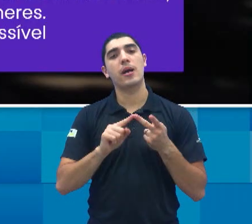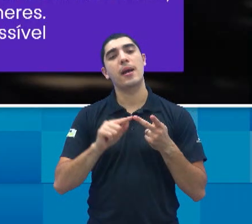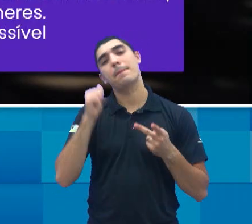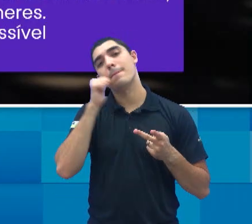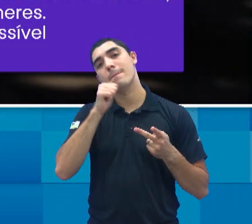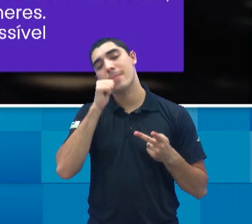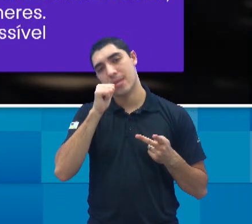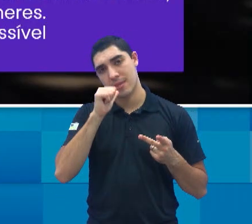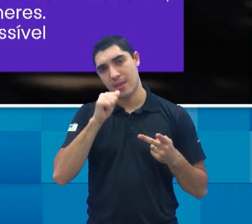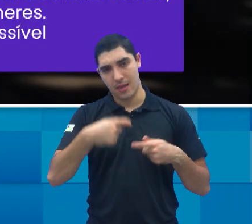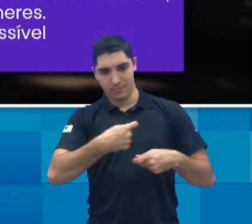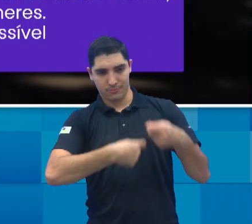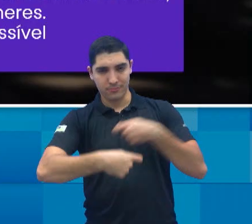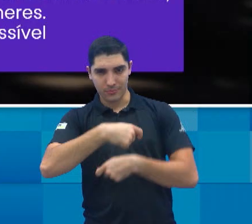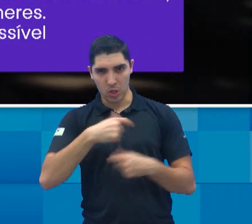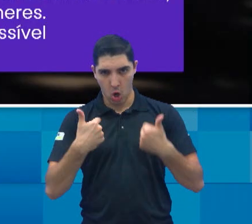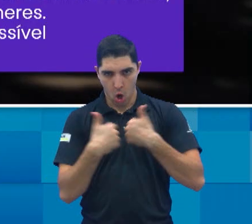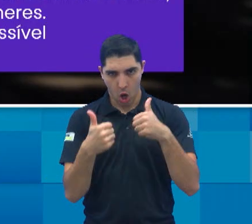lá,